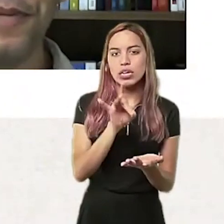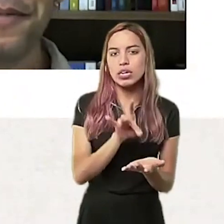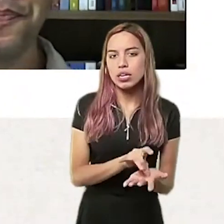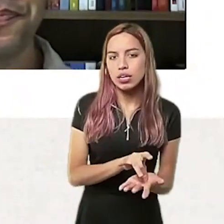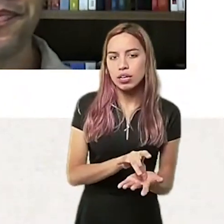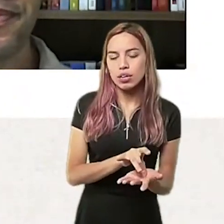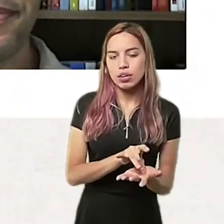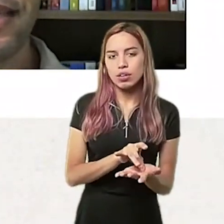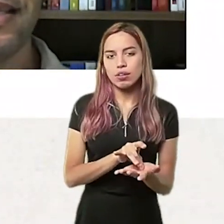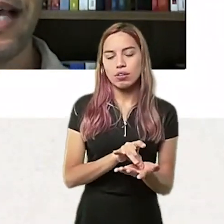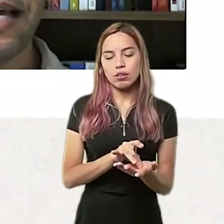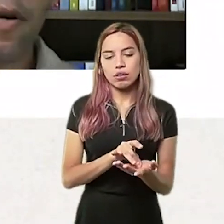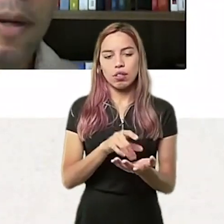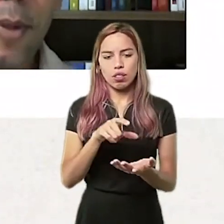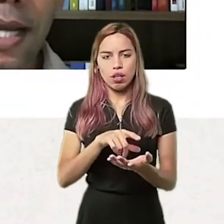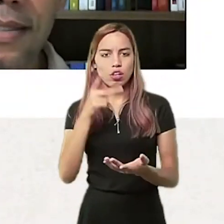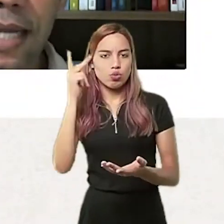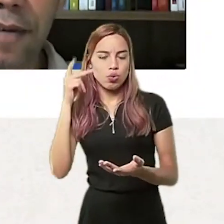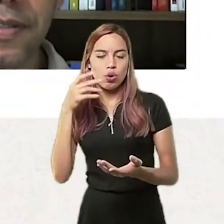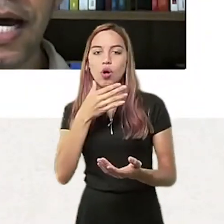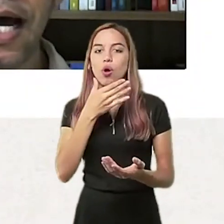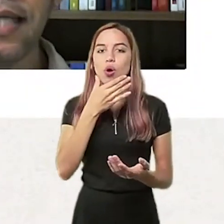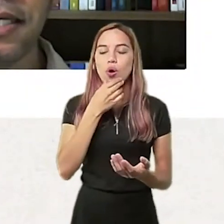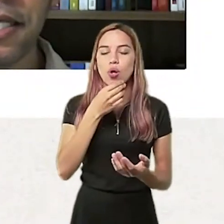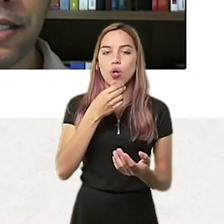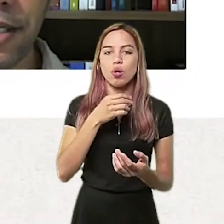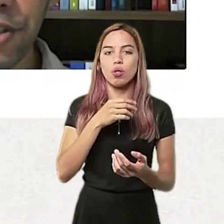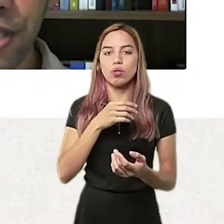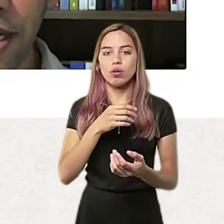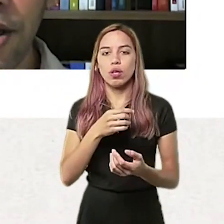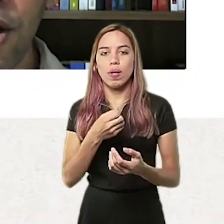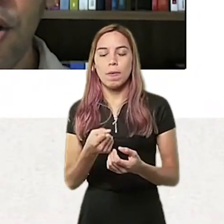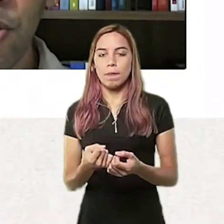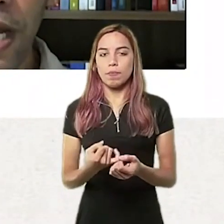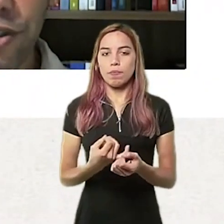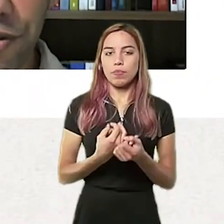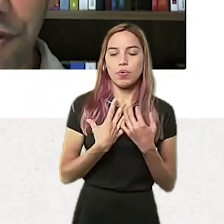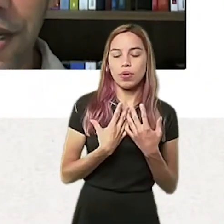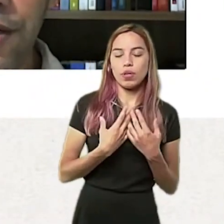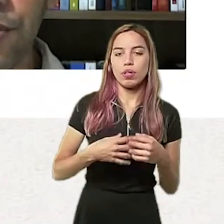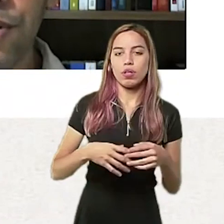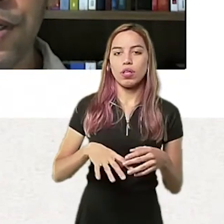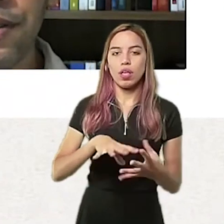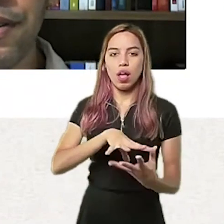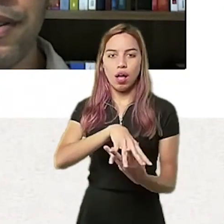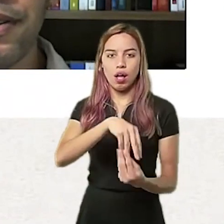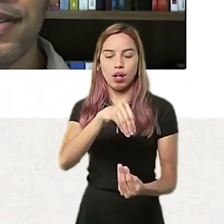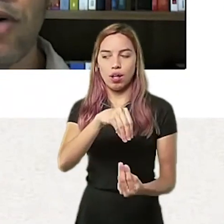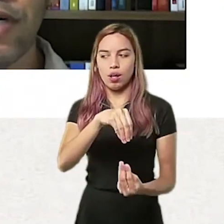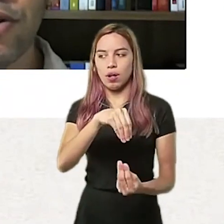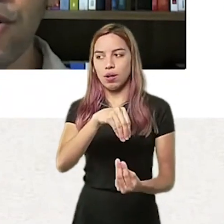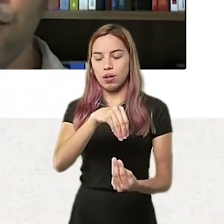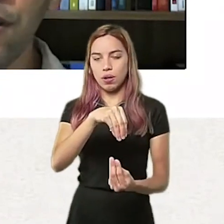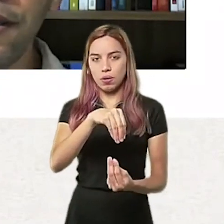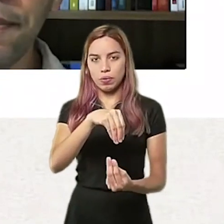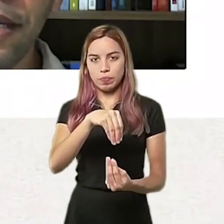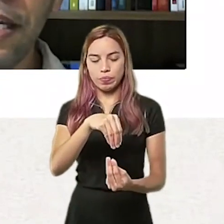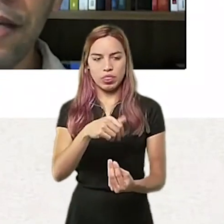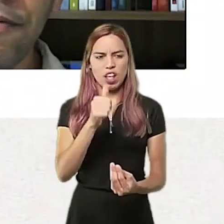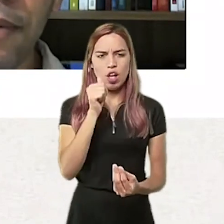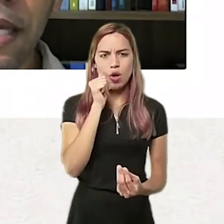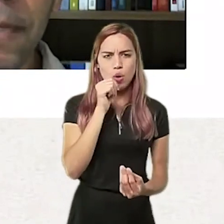conto Alma, né? Que é uma mulher escravizada que deixa o cativeiro em